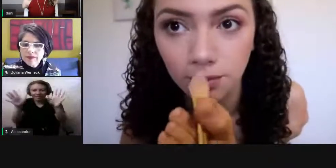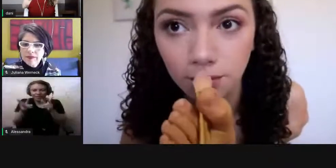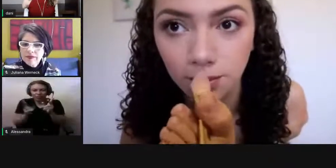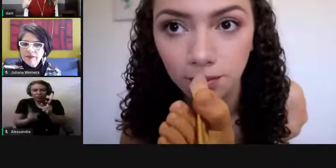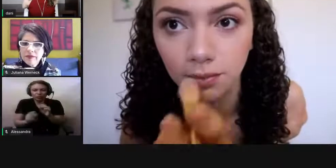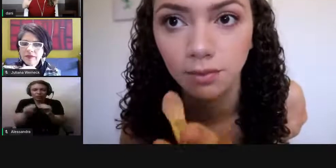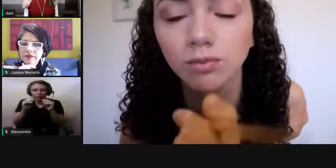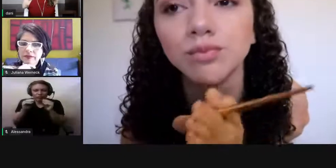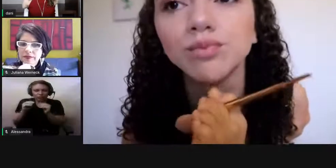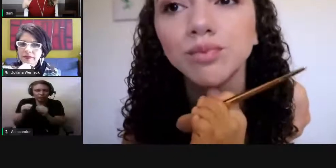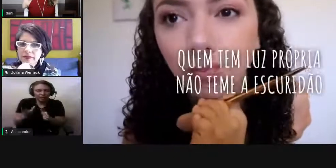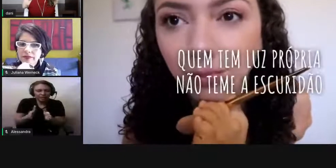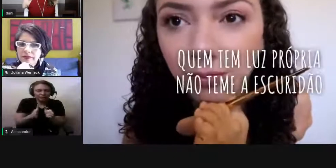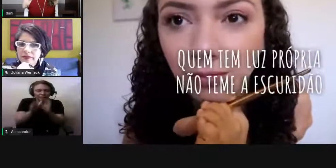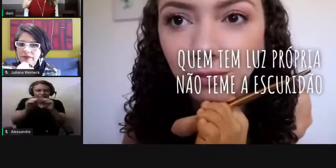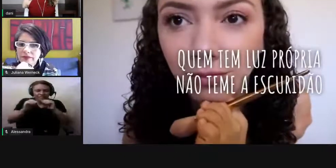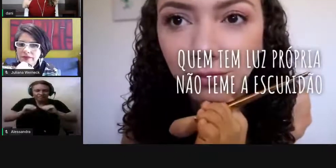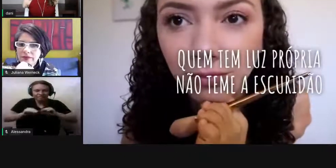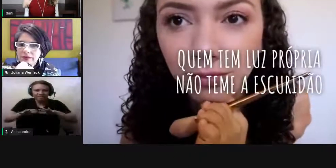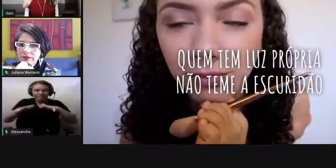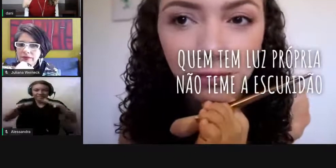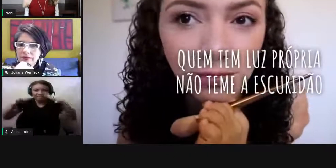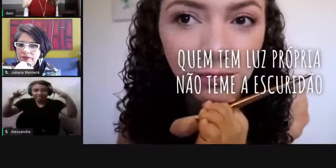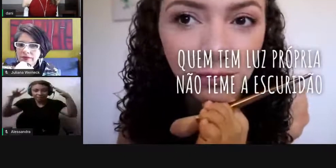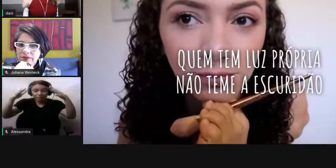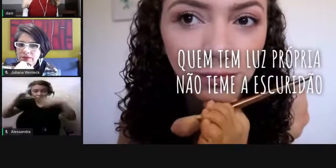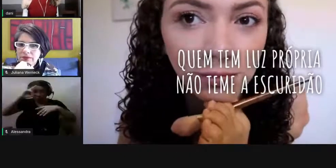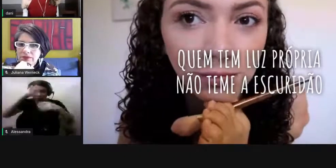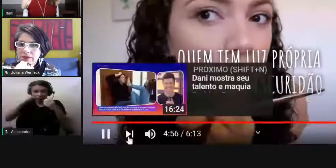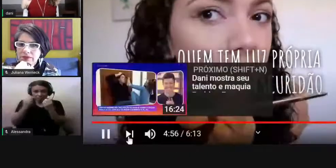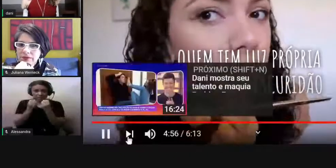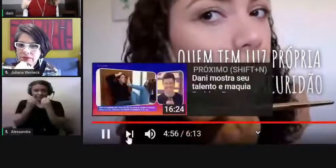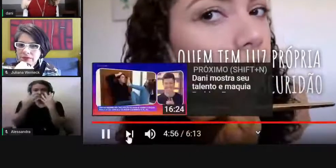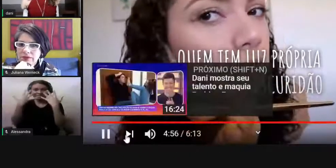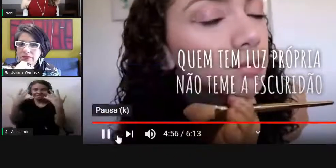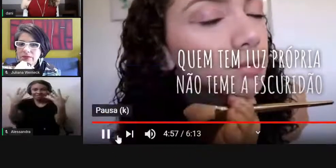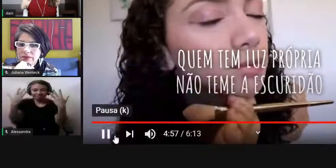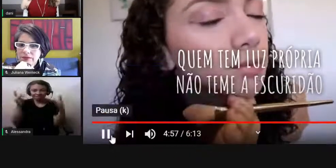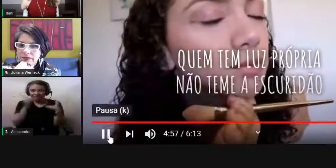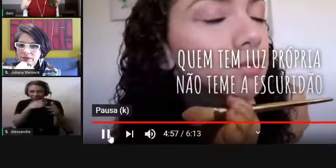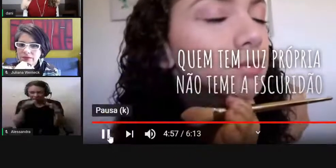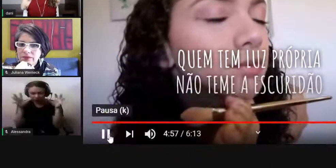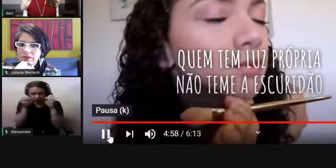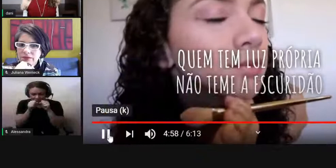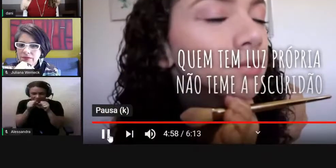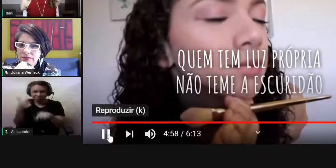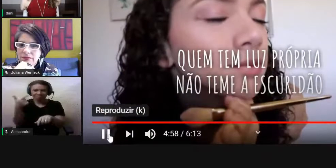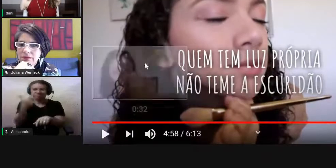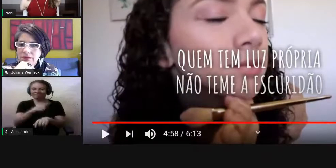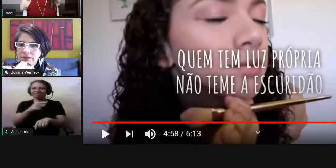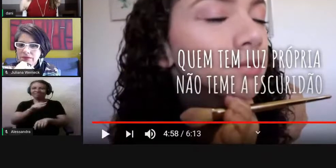ilumine o seu caminho. Quem tem luz própria não teme a escuridão.